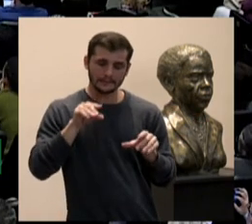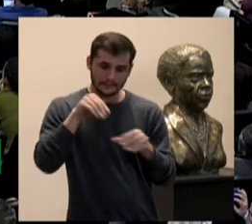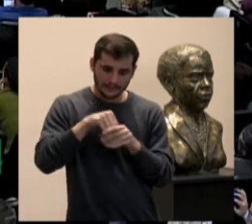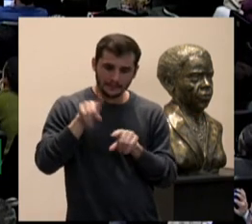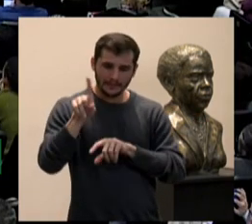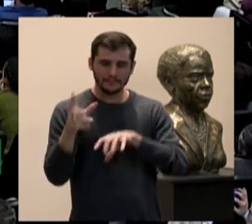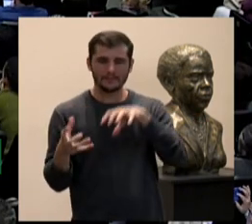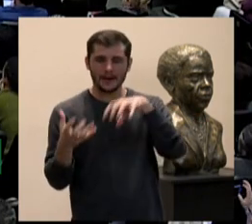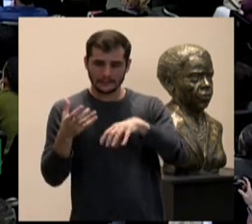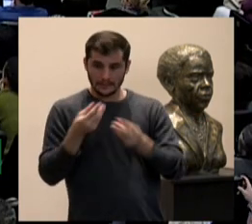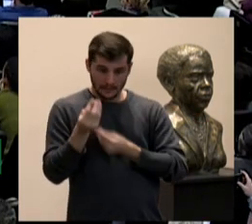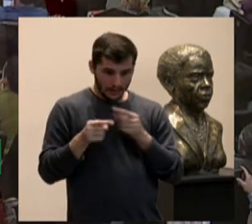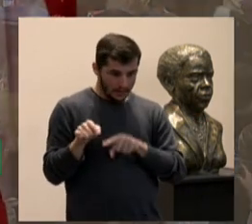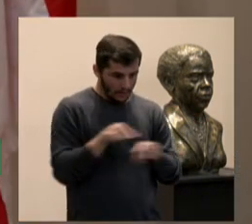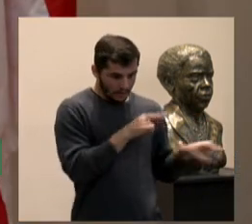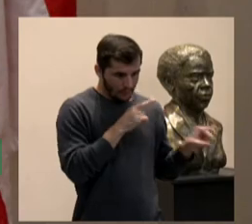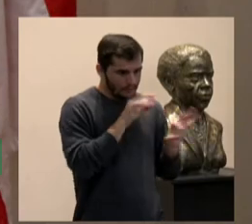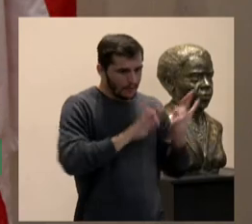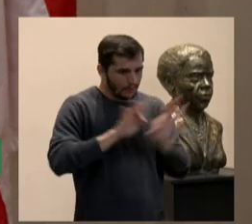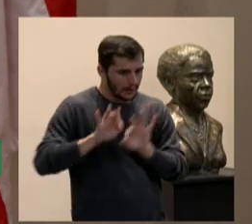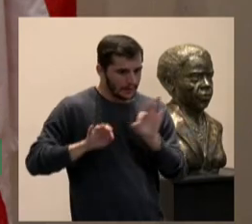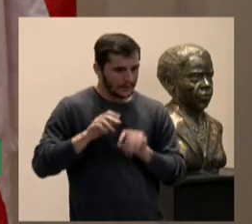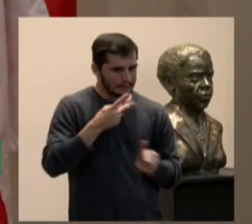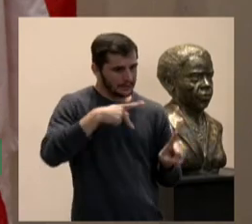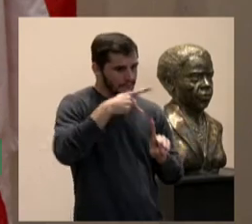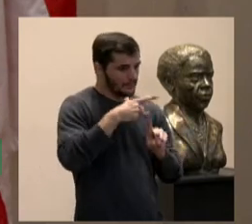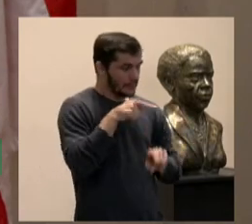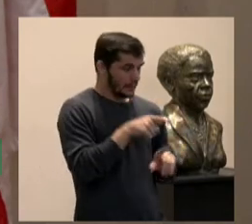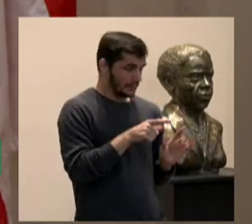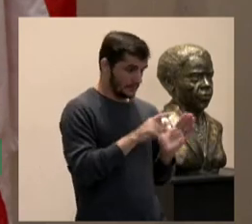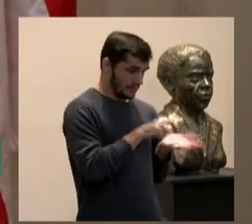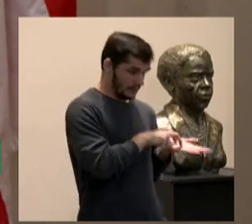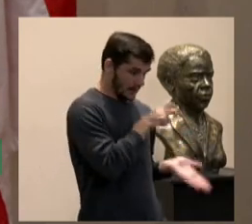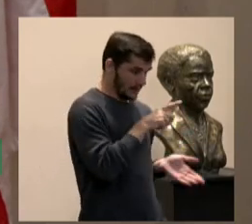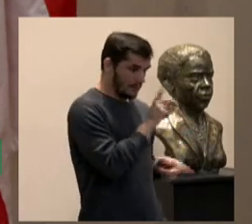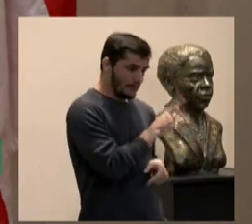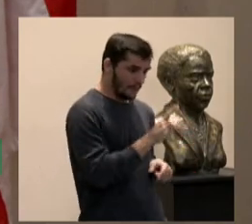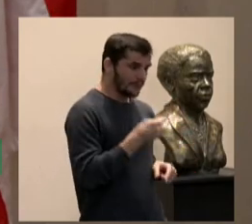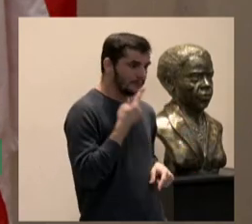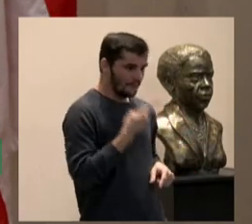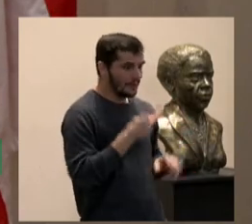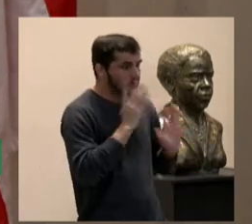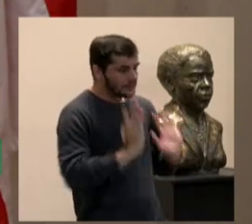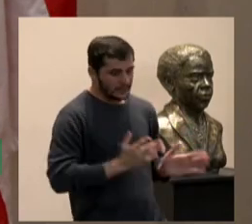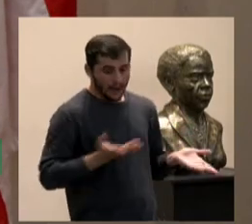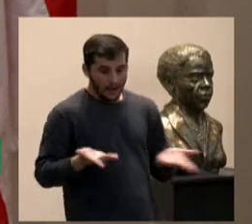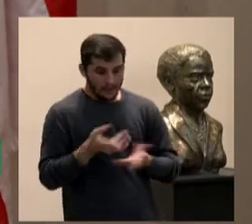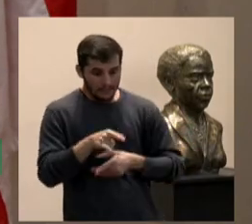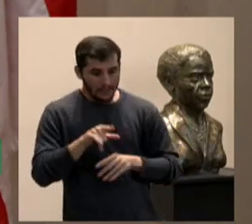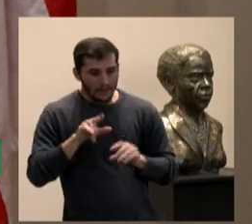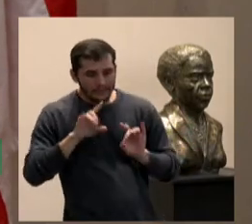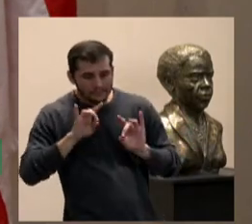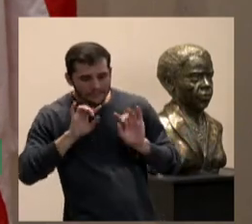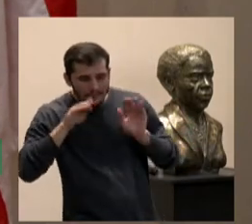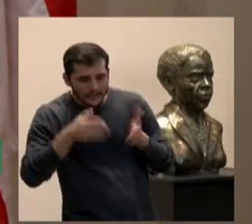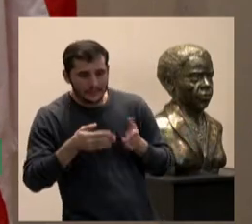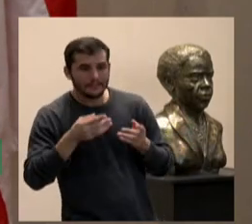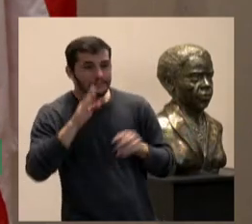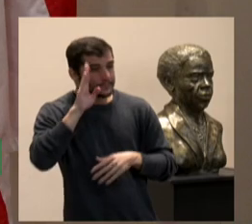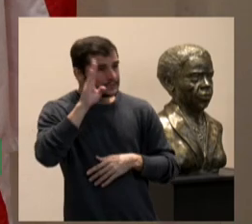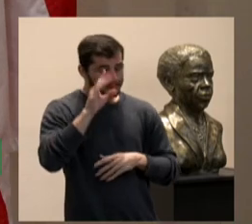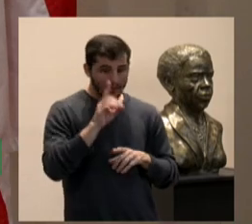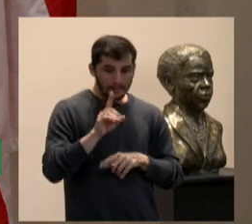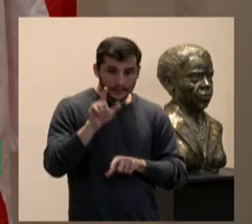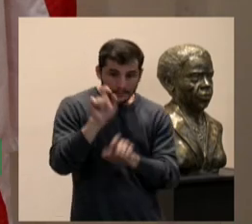na mesa do Sistema Nacional, eu acho que isso é uma das questões que a gente precisa, especialmente para os dirigentes municipais que